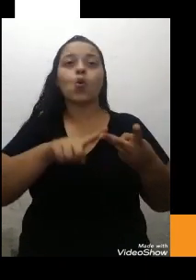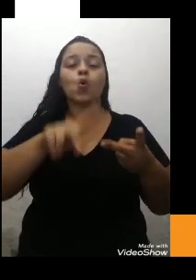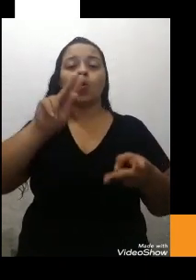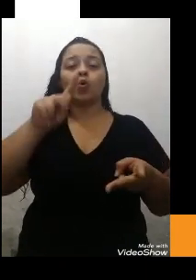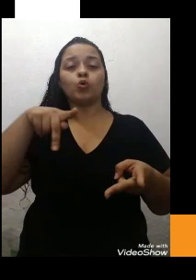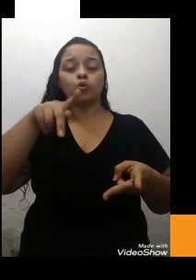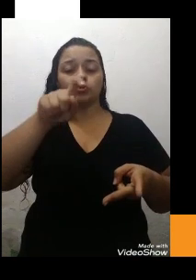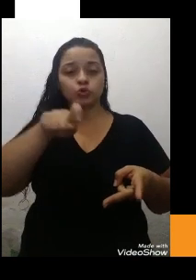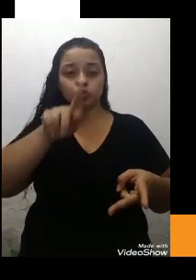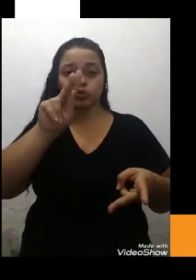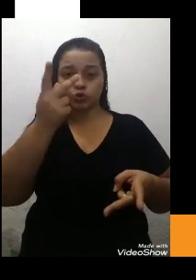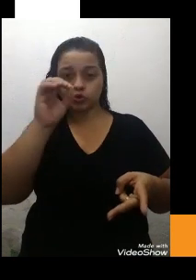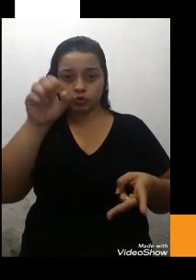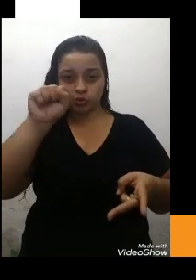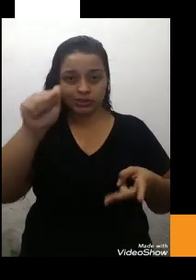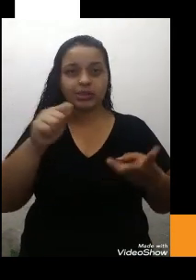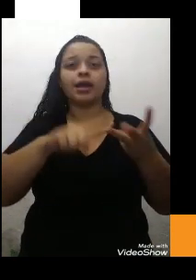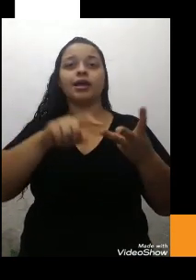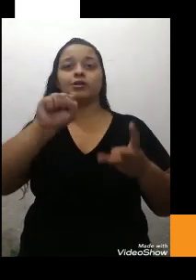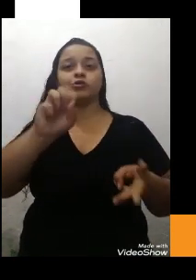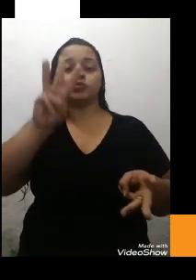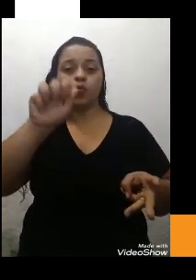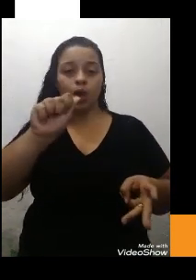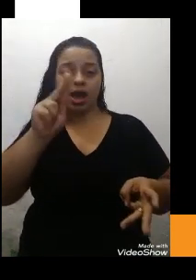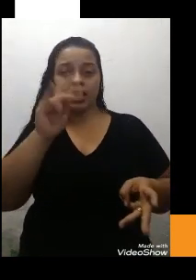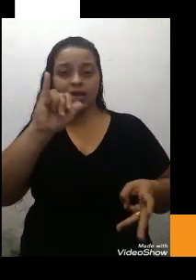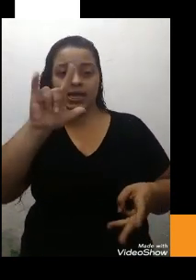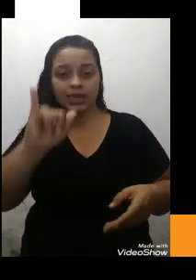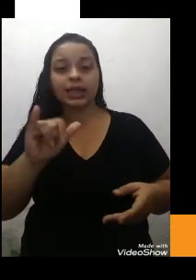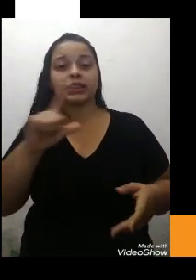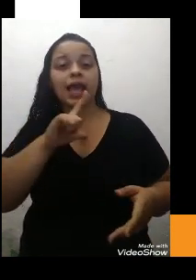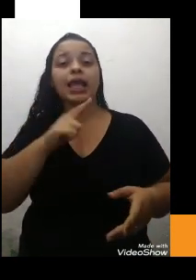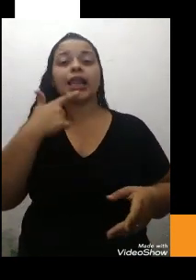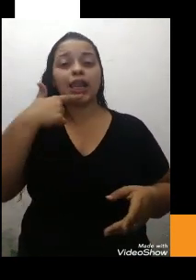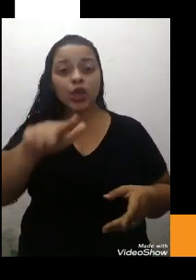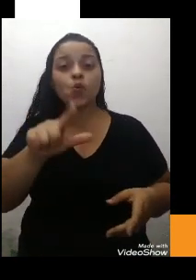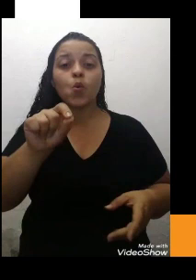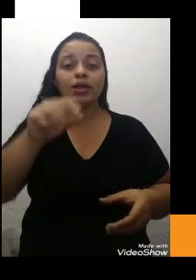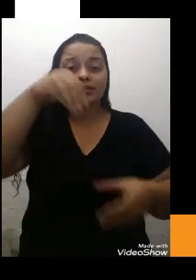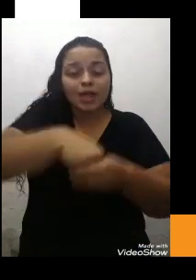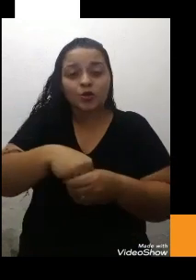o Swahili, né? Que são línguas também que vários povos